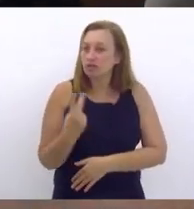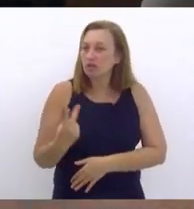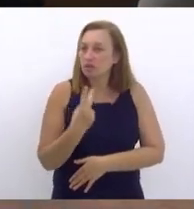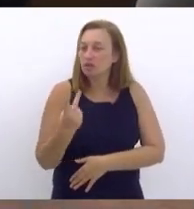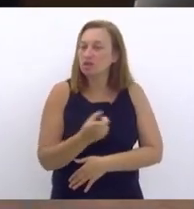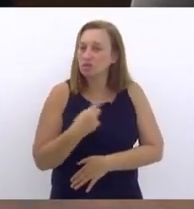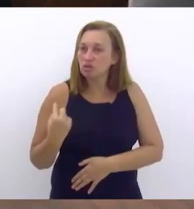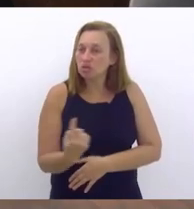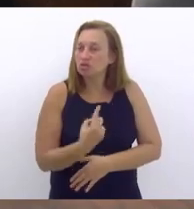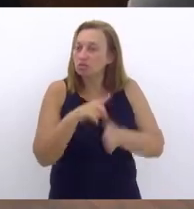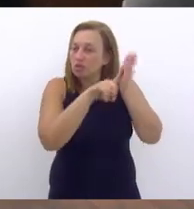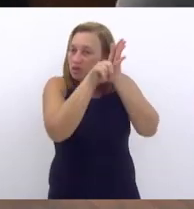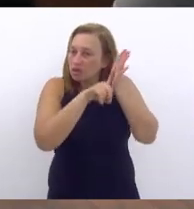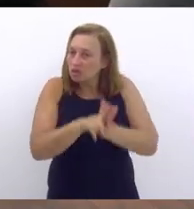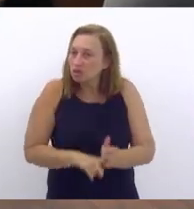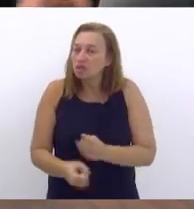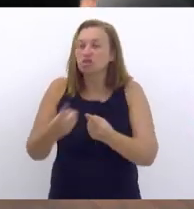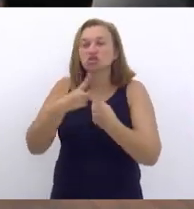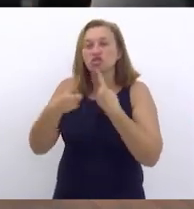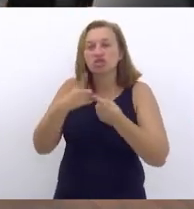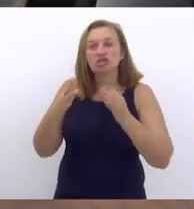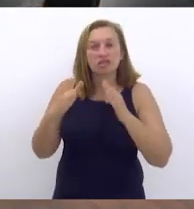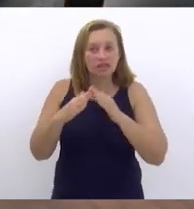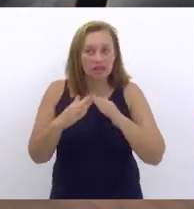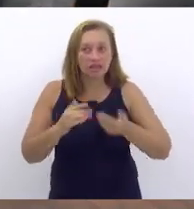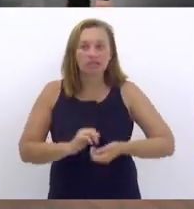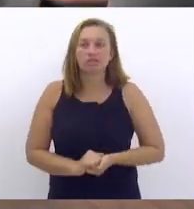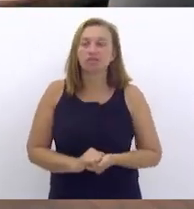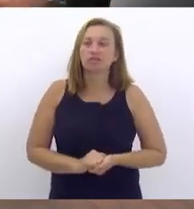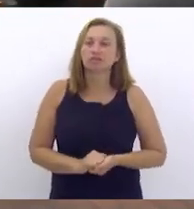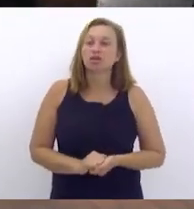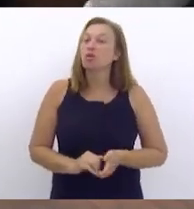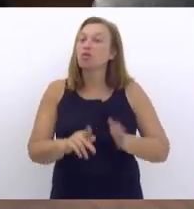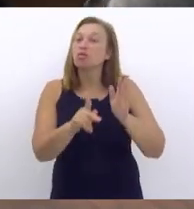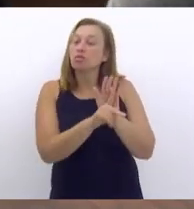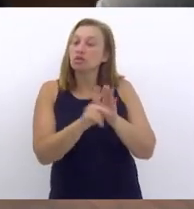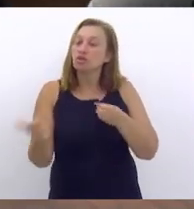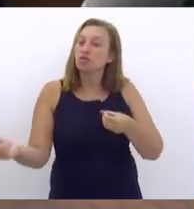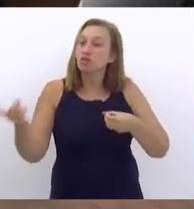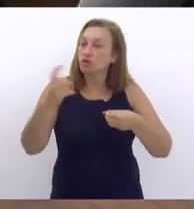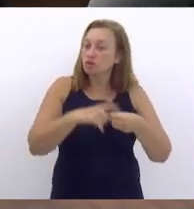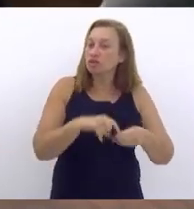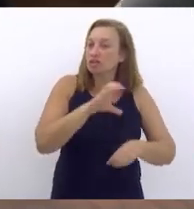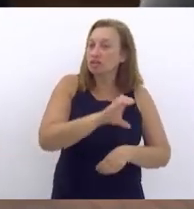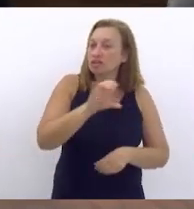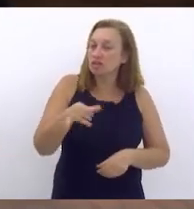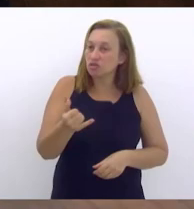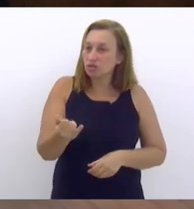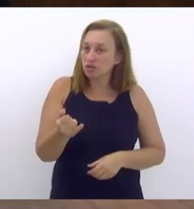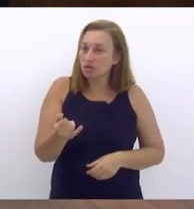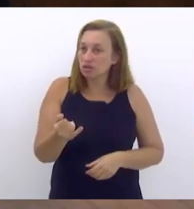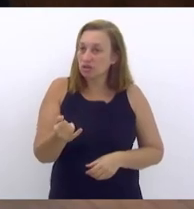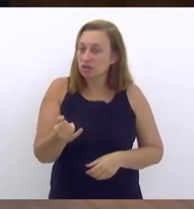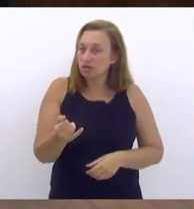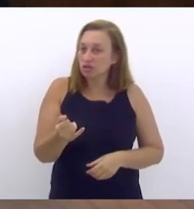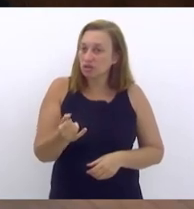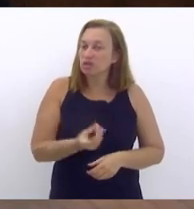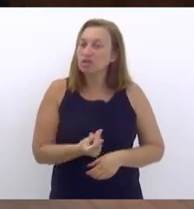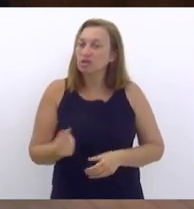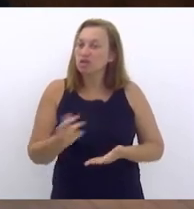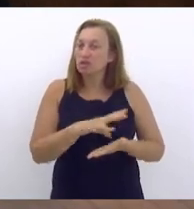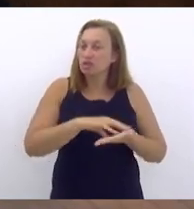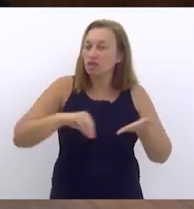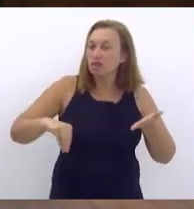estamos analisando e discutindo nessa casa. O projeto voltando à CCJ, saindo de